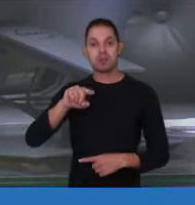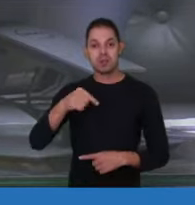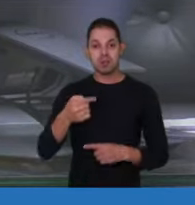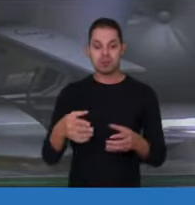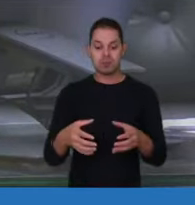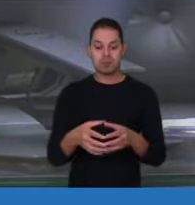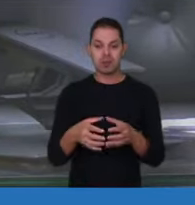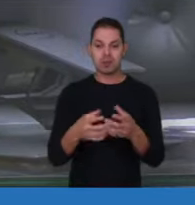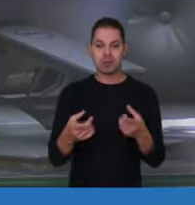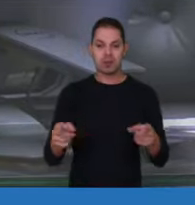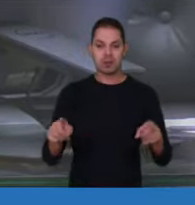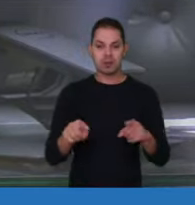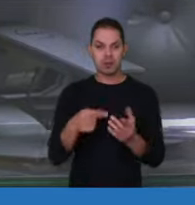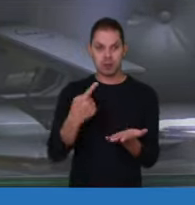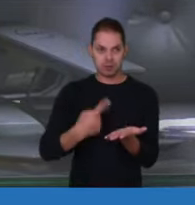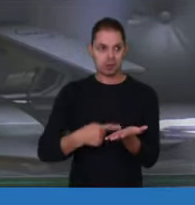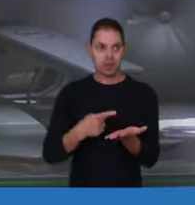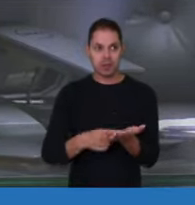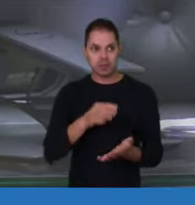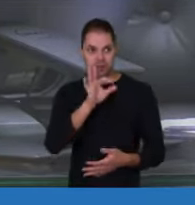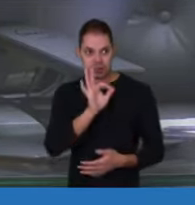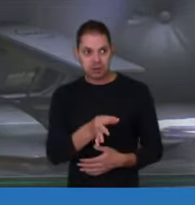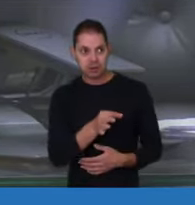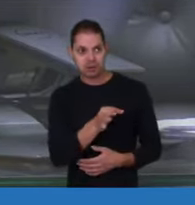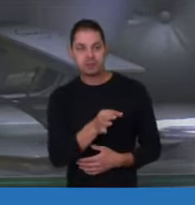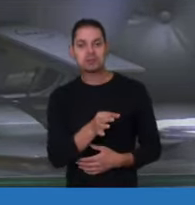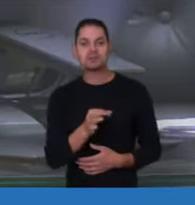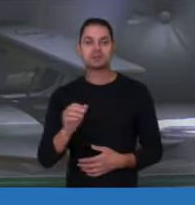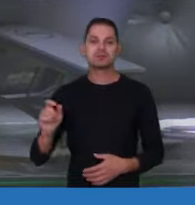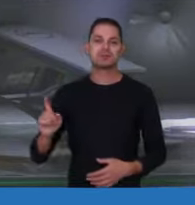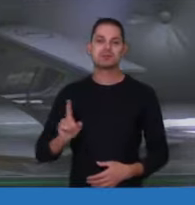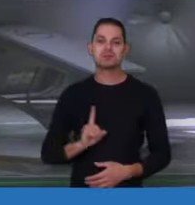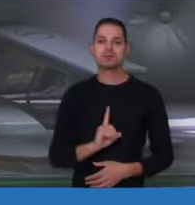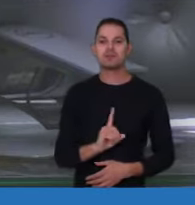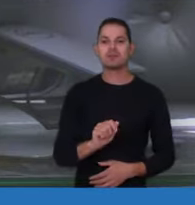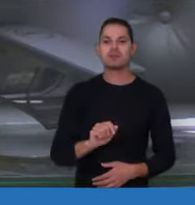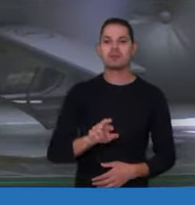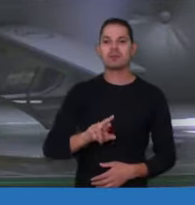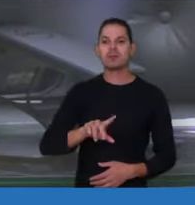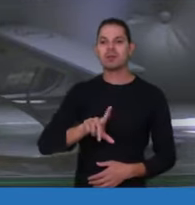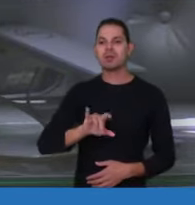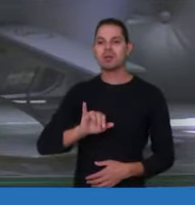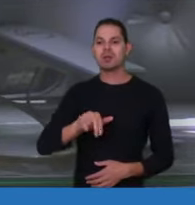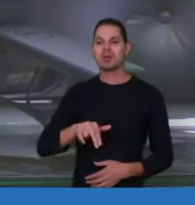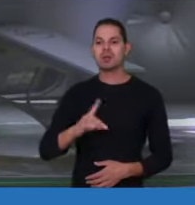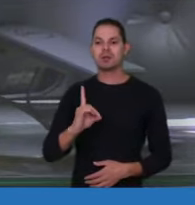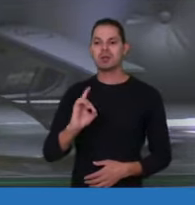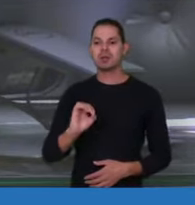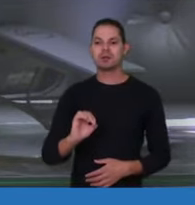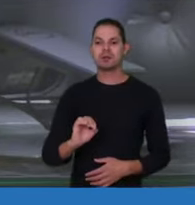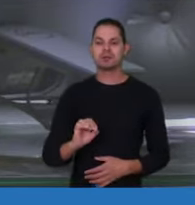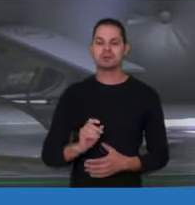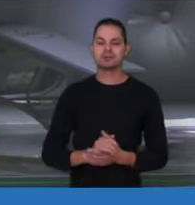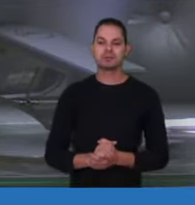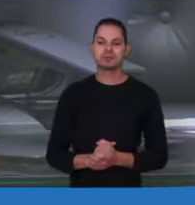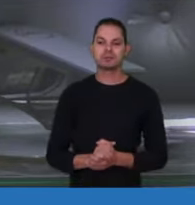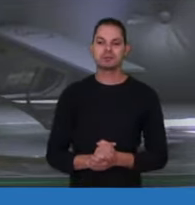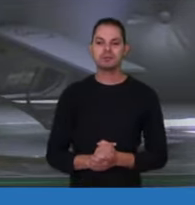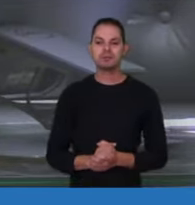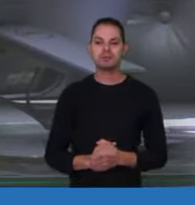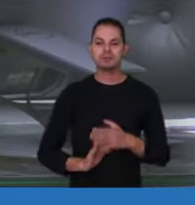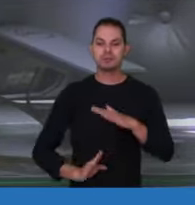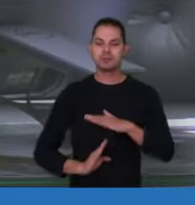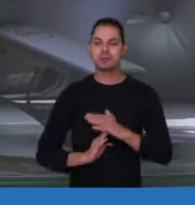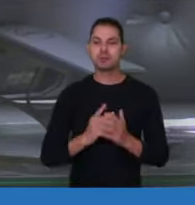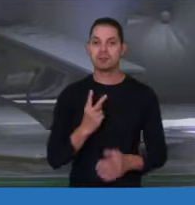gente combinou, Talíria, tá? Então, o deputado Arlindo Quinaglia pedindo, por favor, que possa se ater ao tempo de